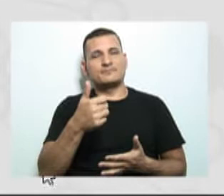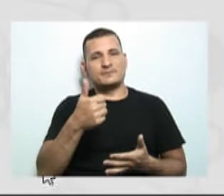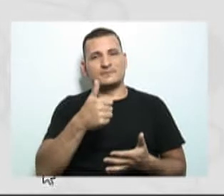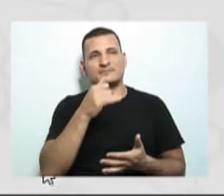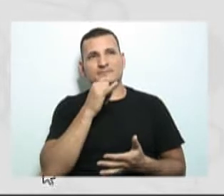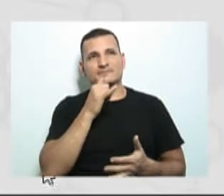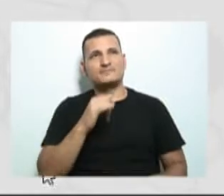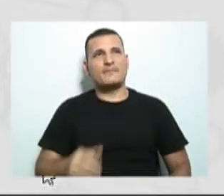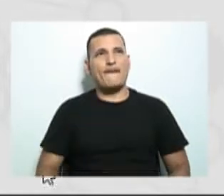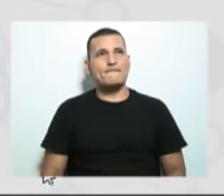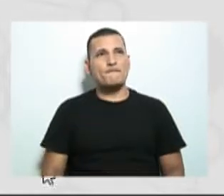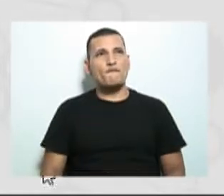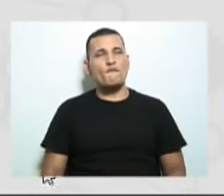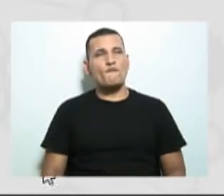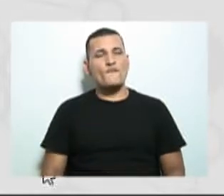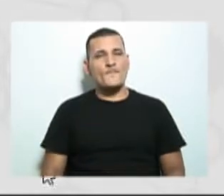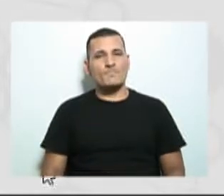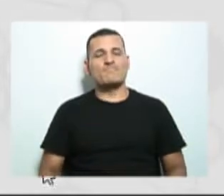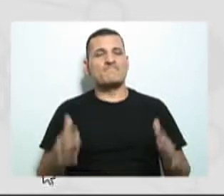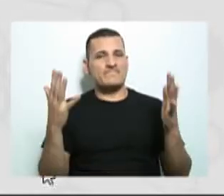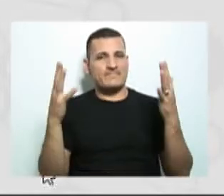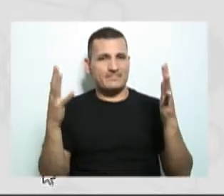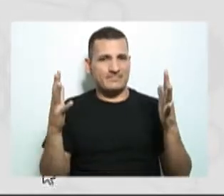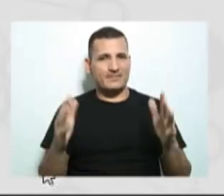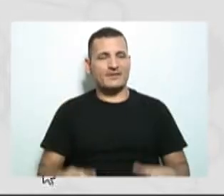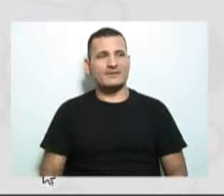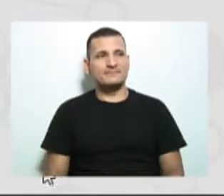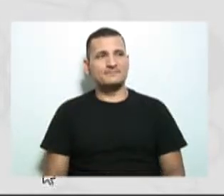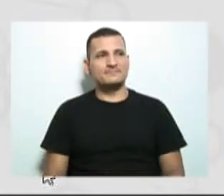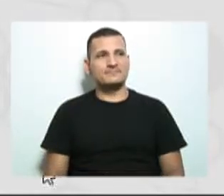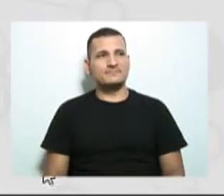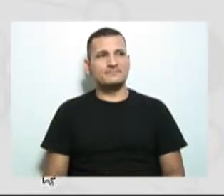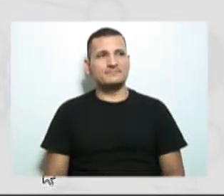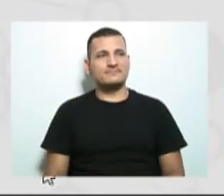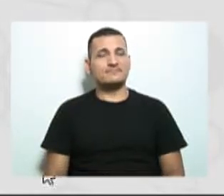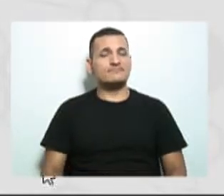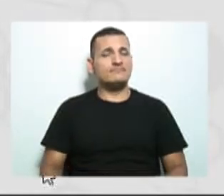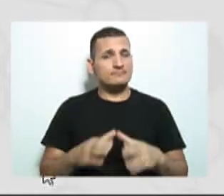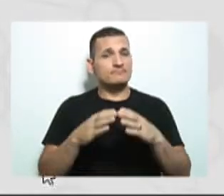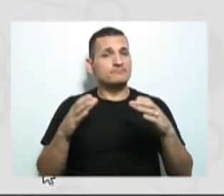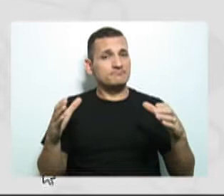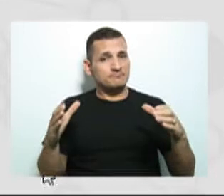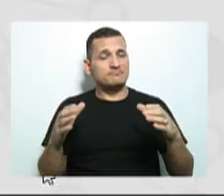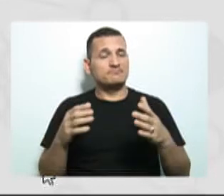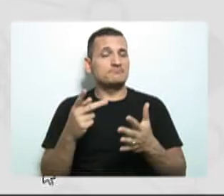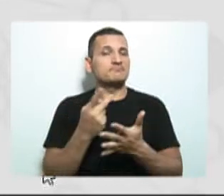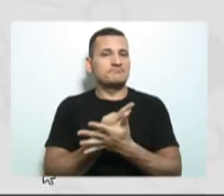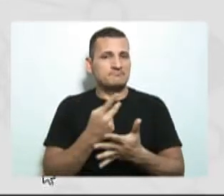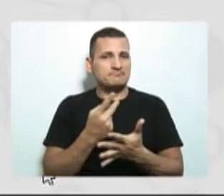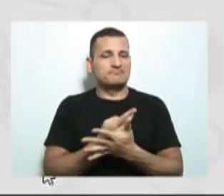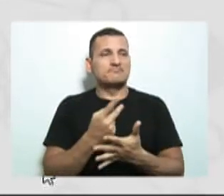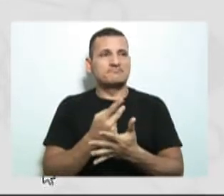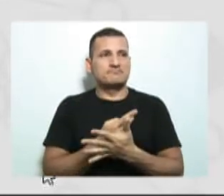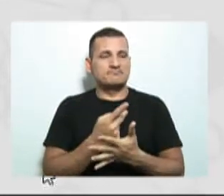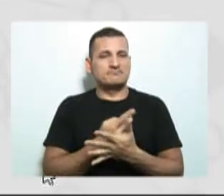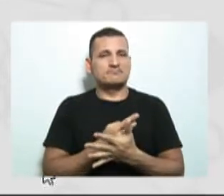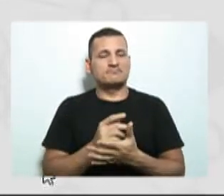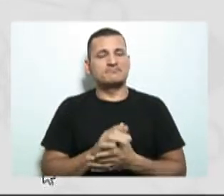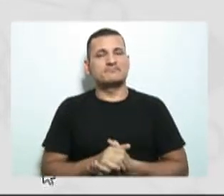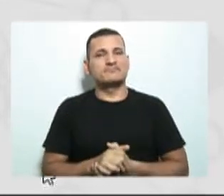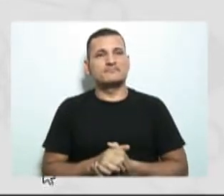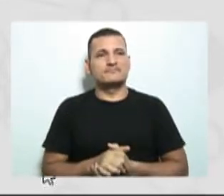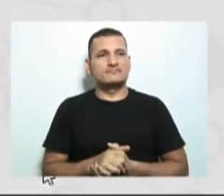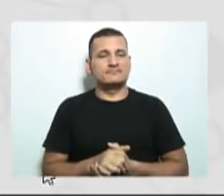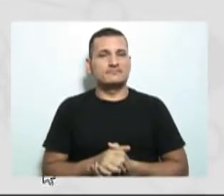tchan, o segundo faz tchum e corta no Isso. meio. Parabéns, olha, muitos erram. A maioria dos alunos que eu aplico isso daqui não consegue acertar